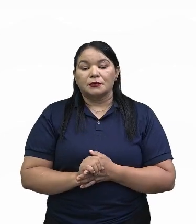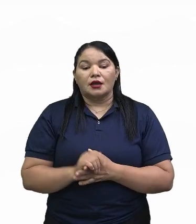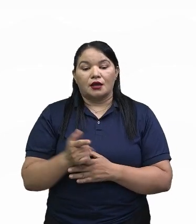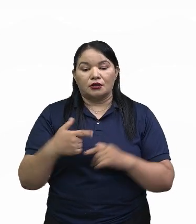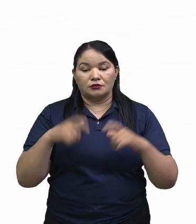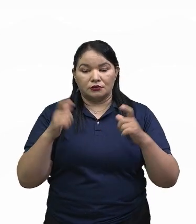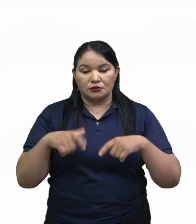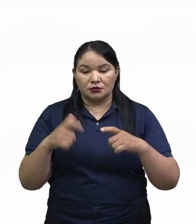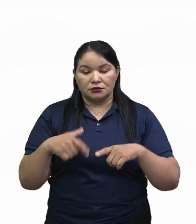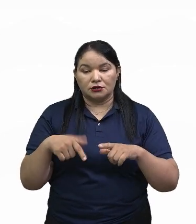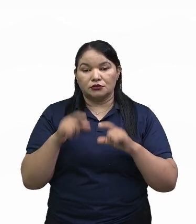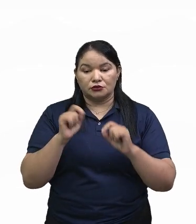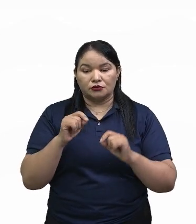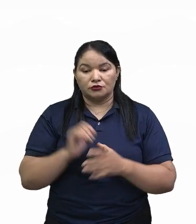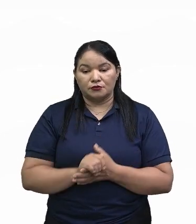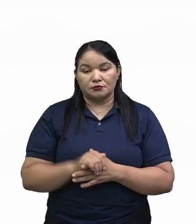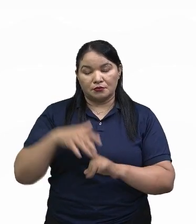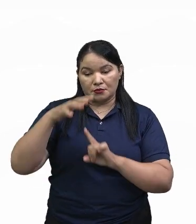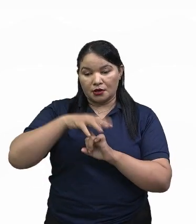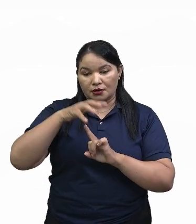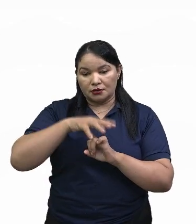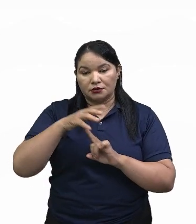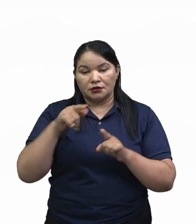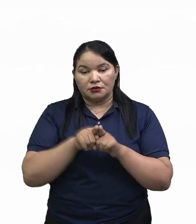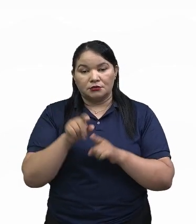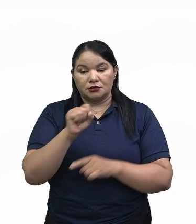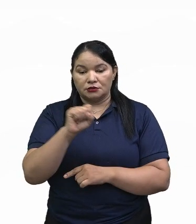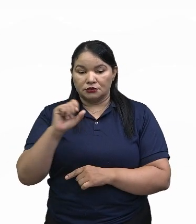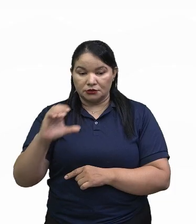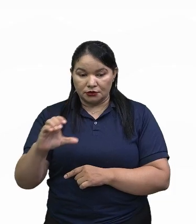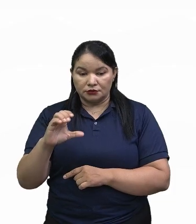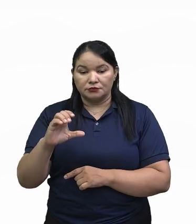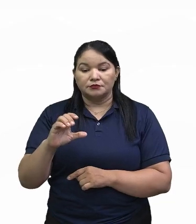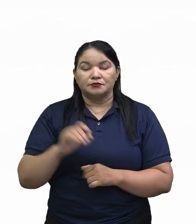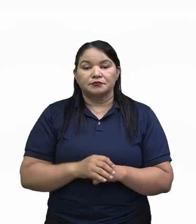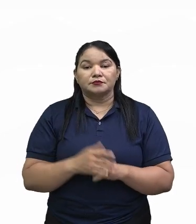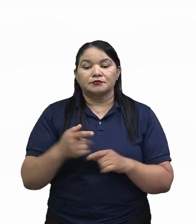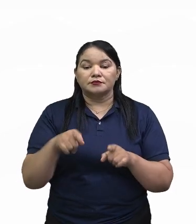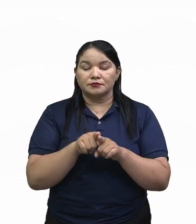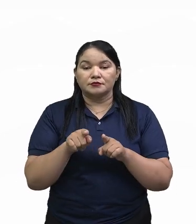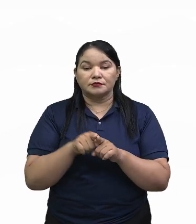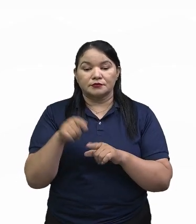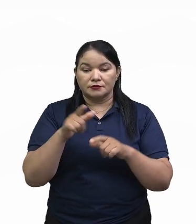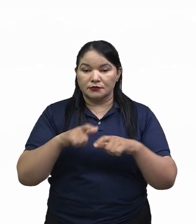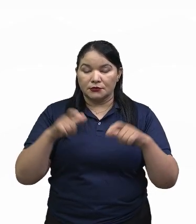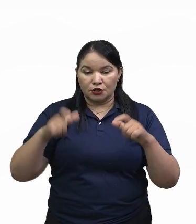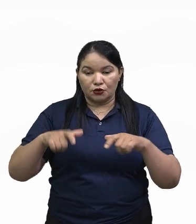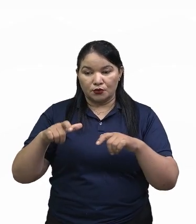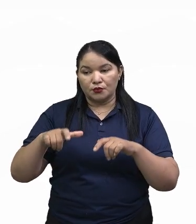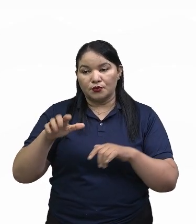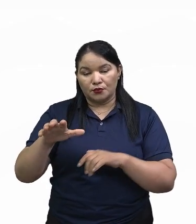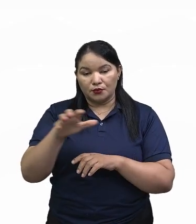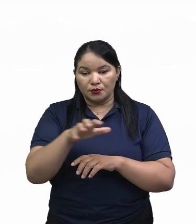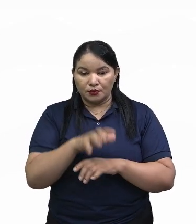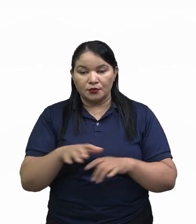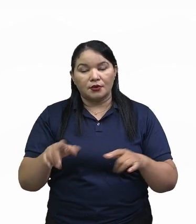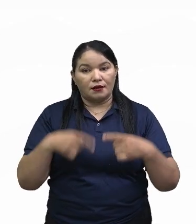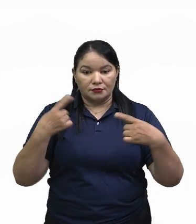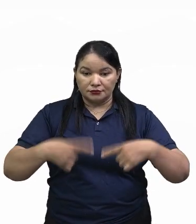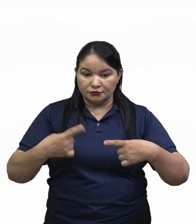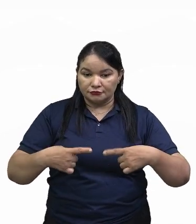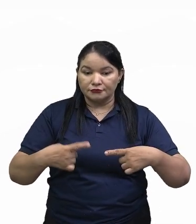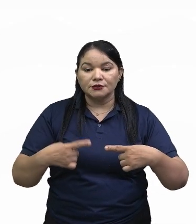desse movimento foi entre o estado do Paraná e Santa Catarina, que era uma região já